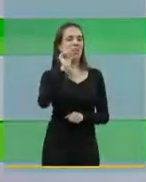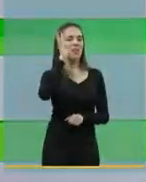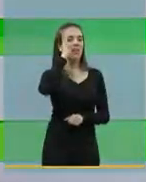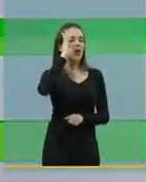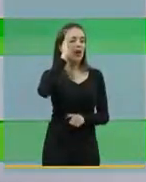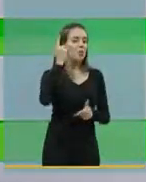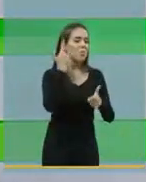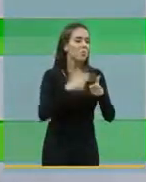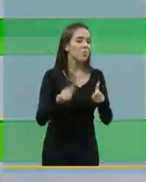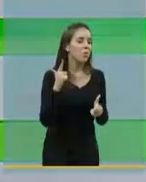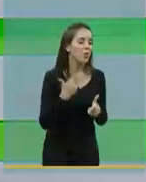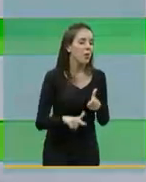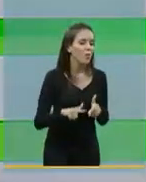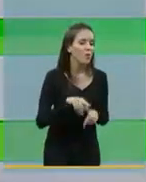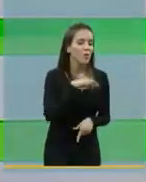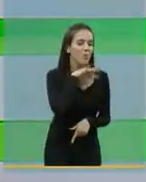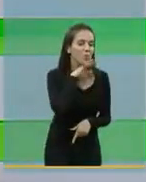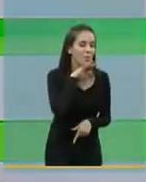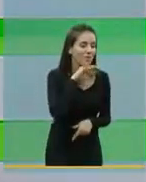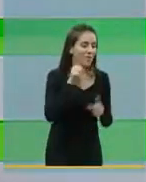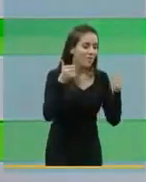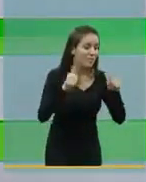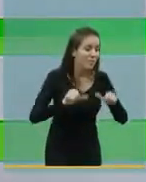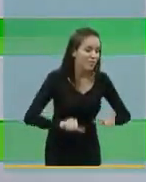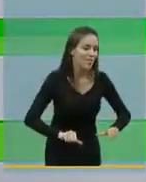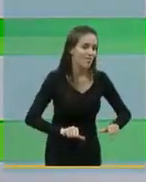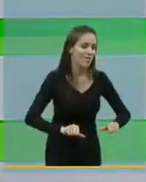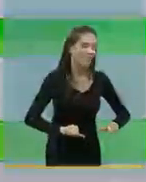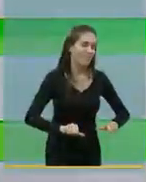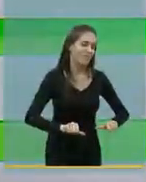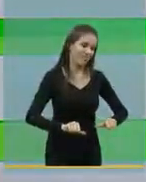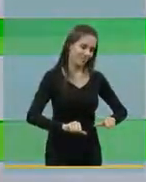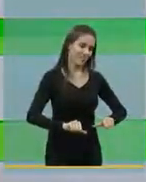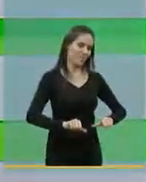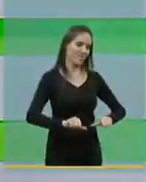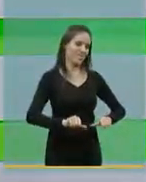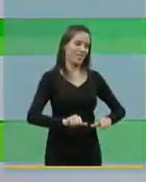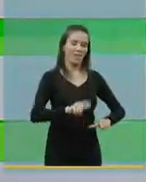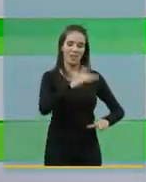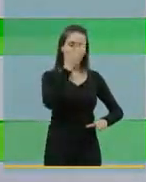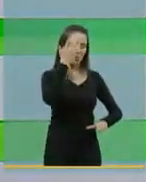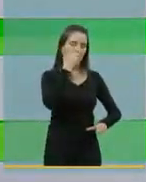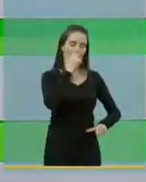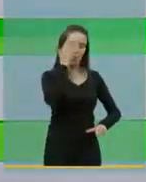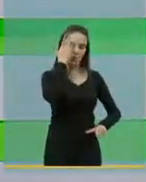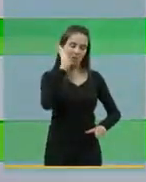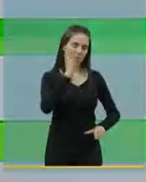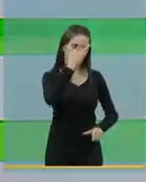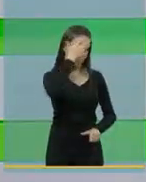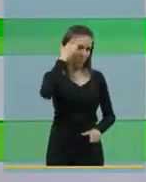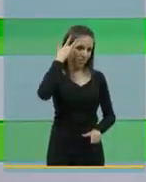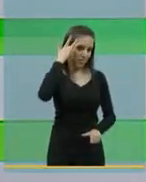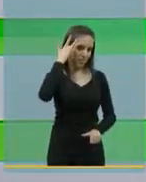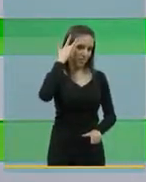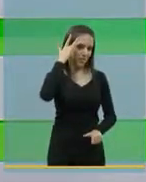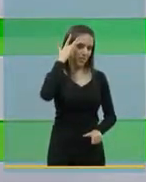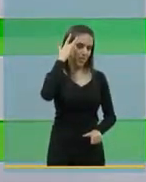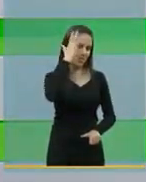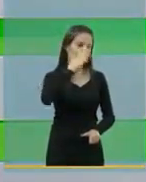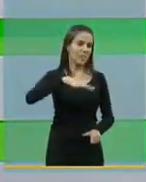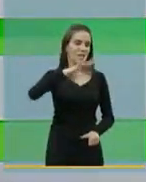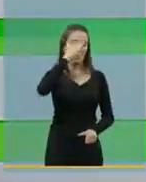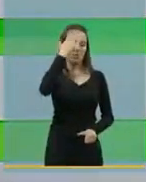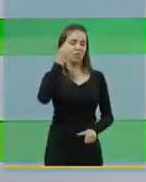fracasso na crença a ignorância o arauto da